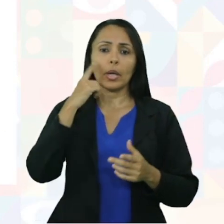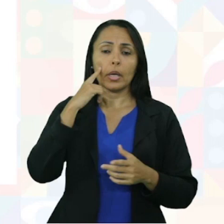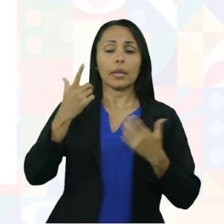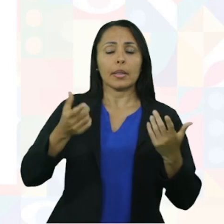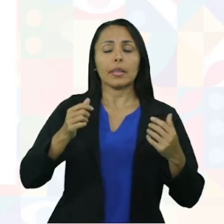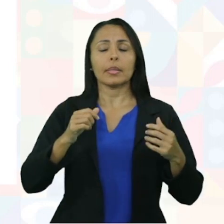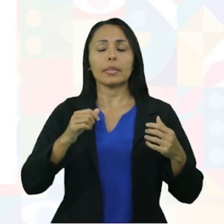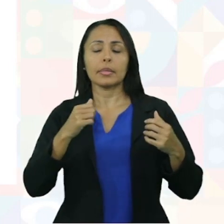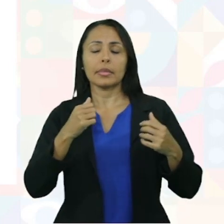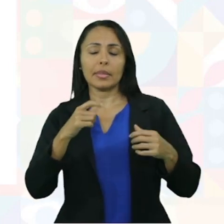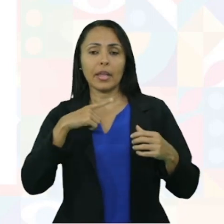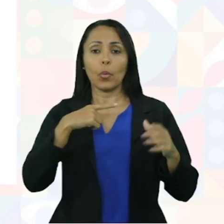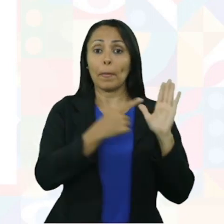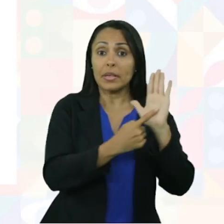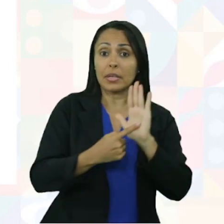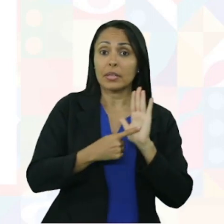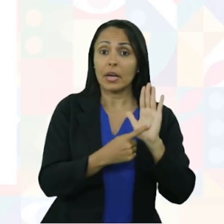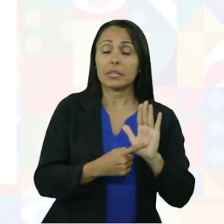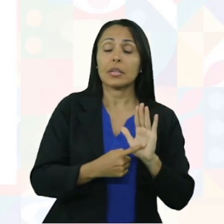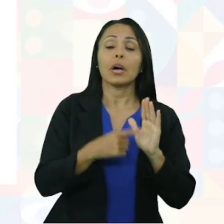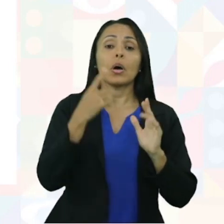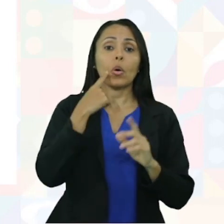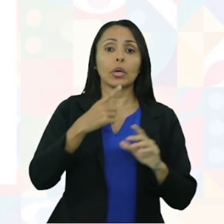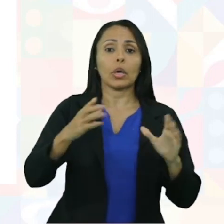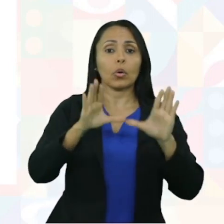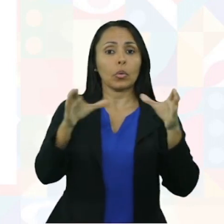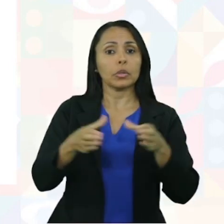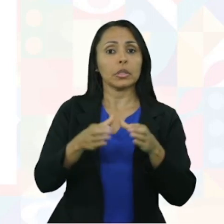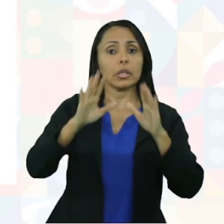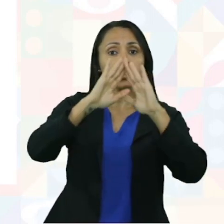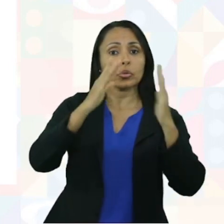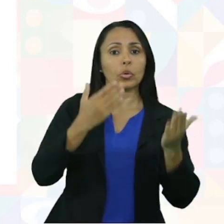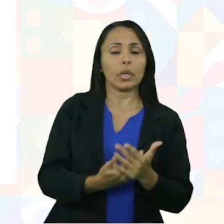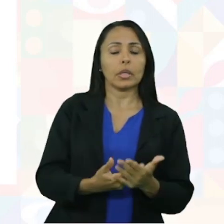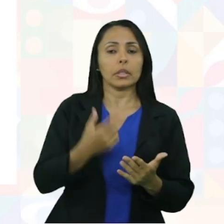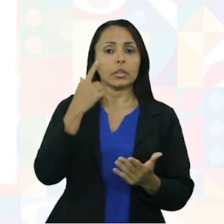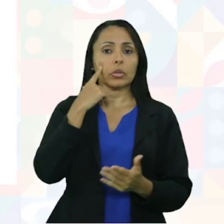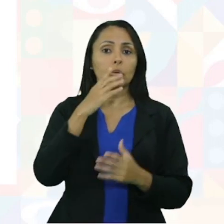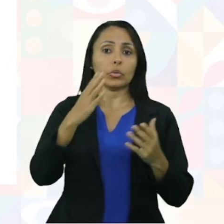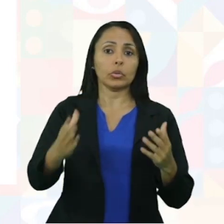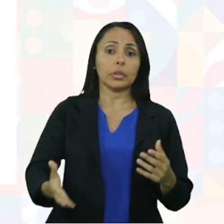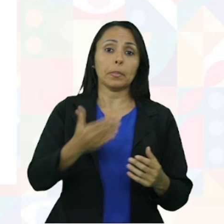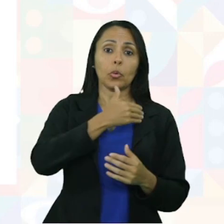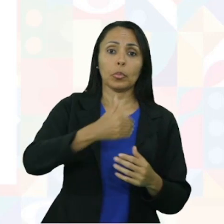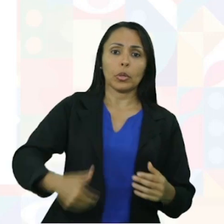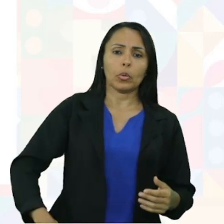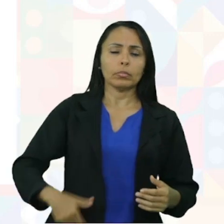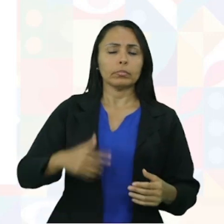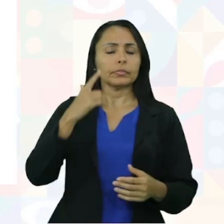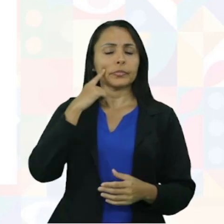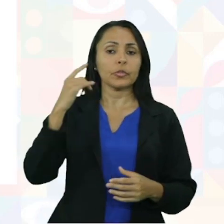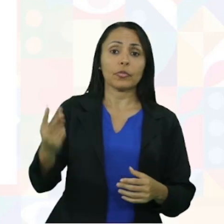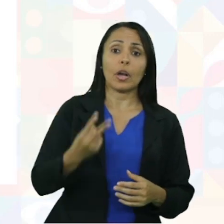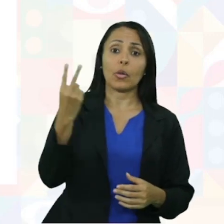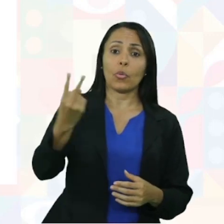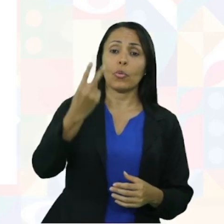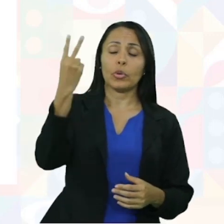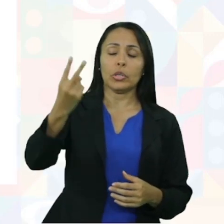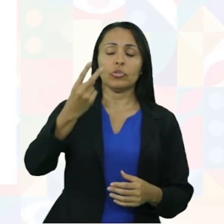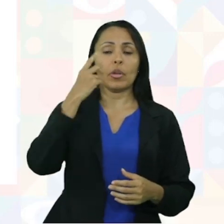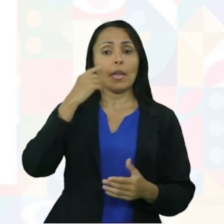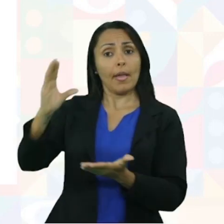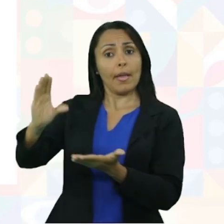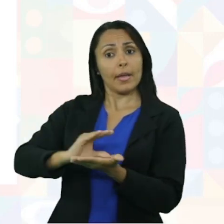assim na apresentação à comunidade escolar e aos órgãos públicos competentes os valores recebidos